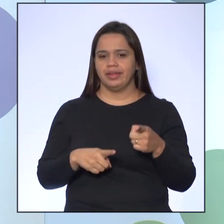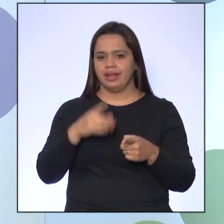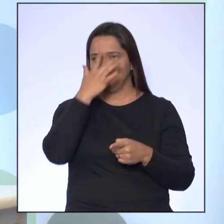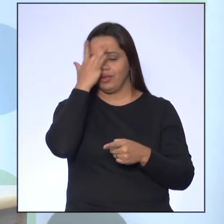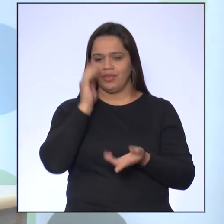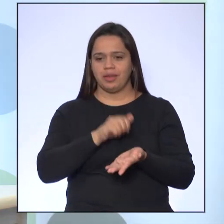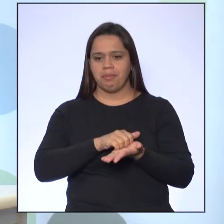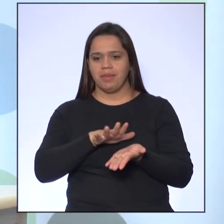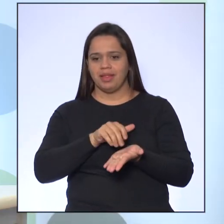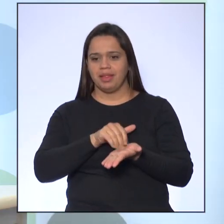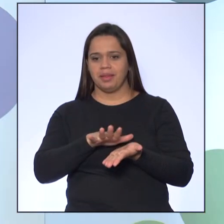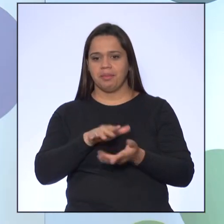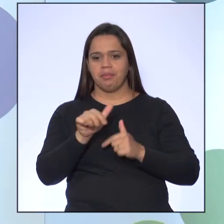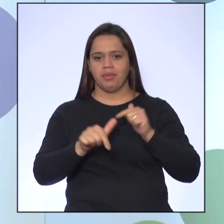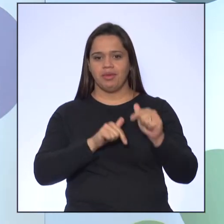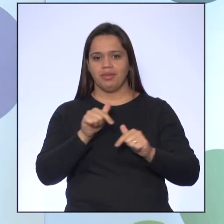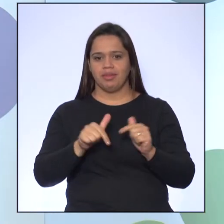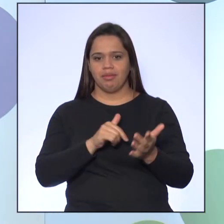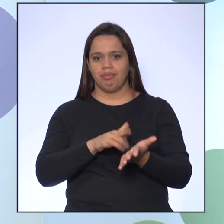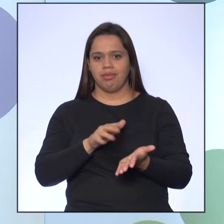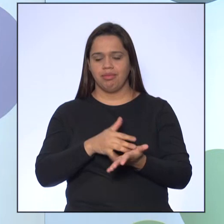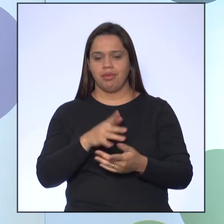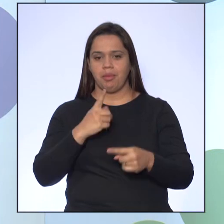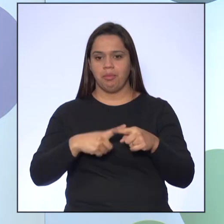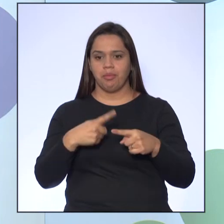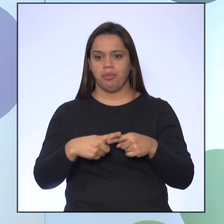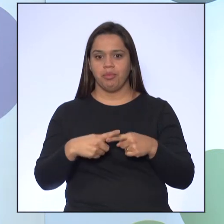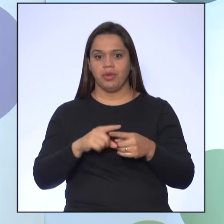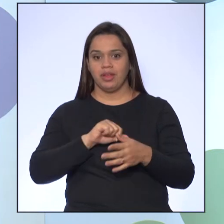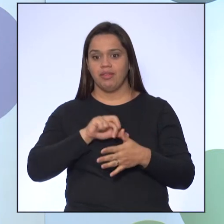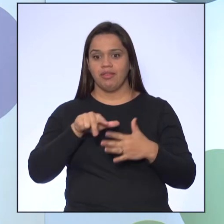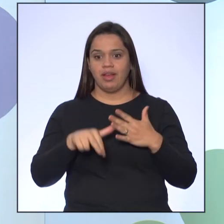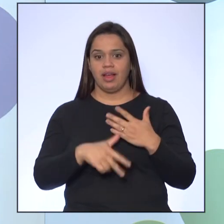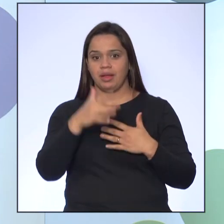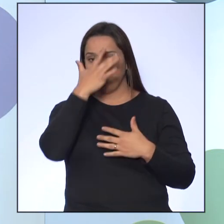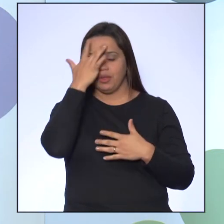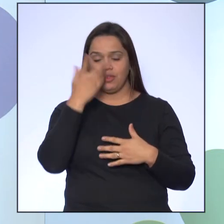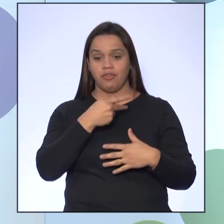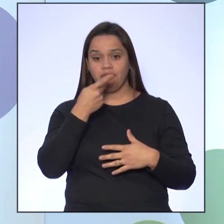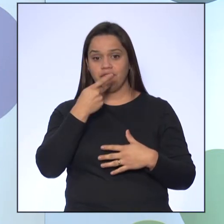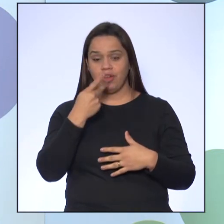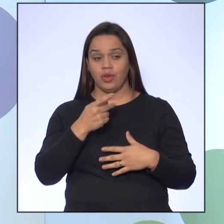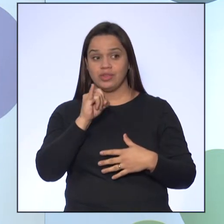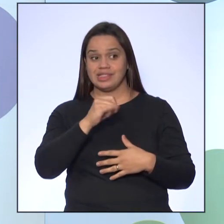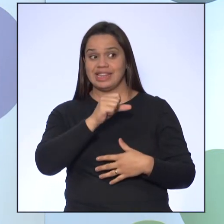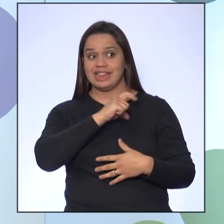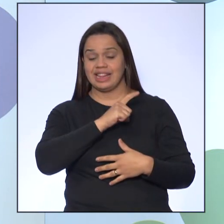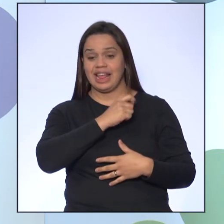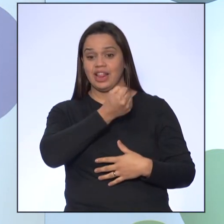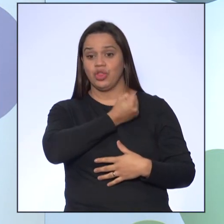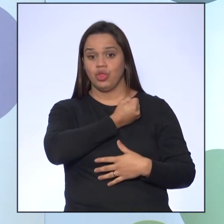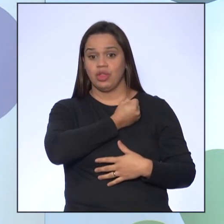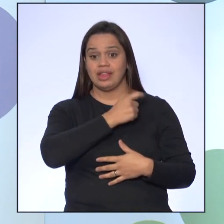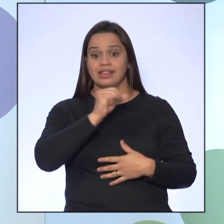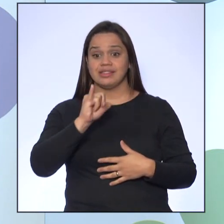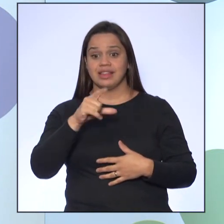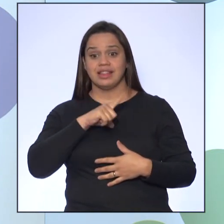trabalho. Bastante gente respondendo que se tiver o número ímpar, vai ter que comer um